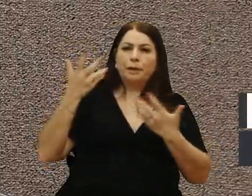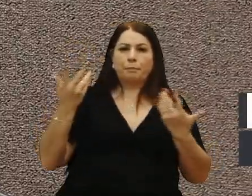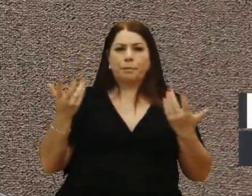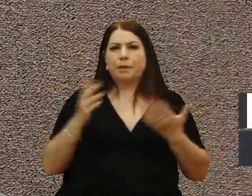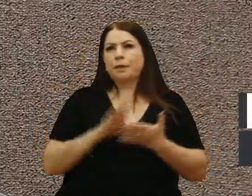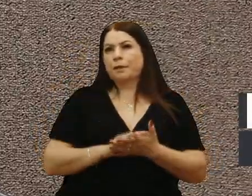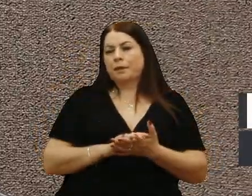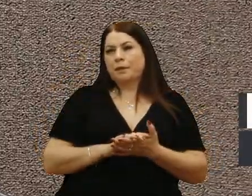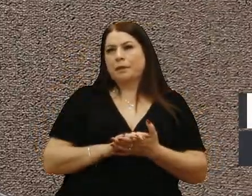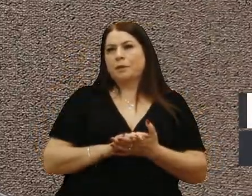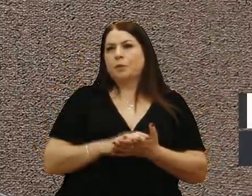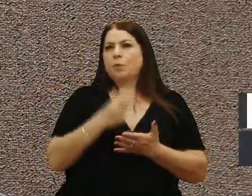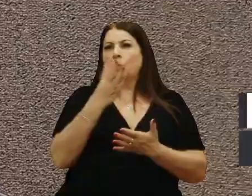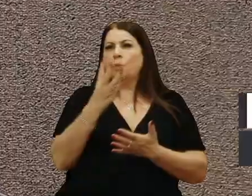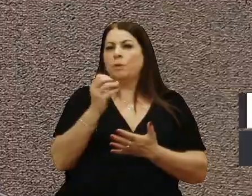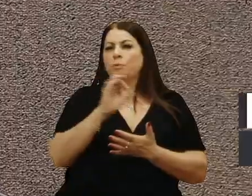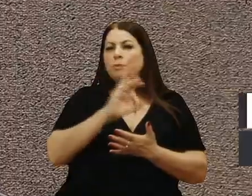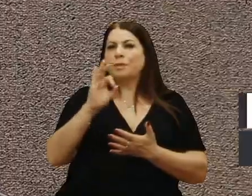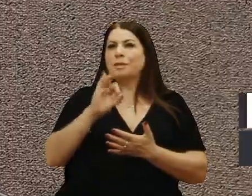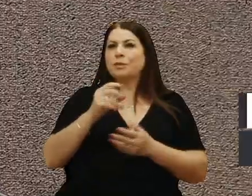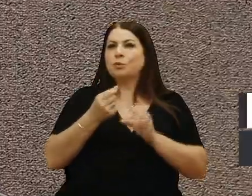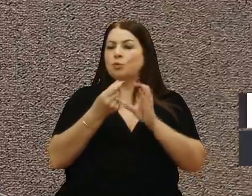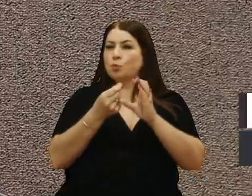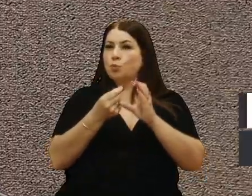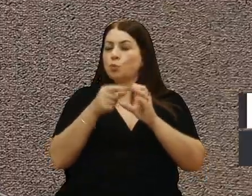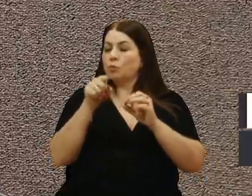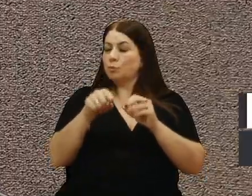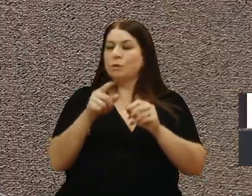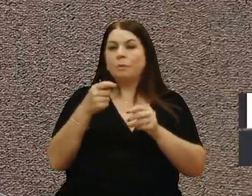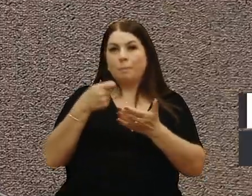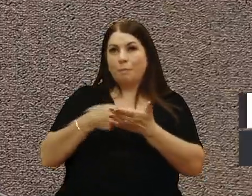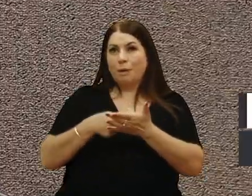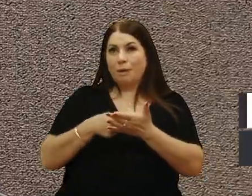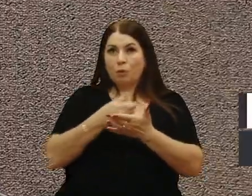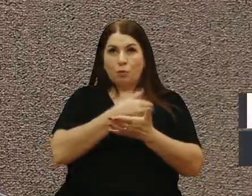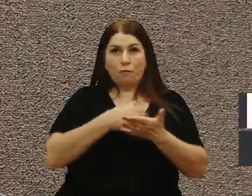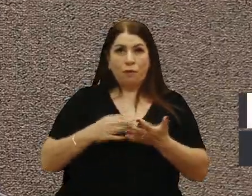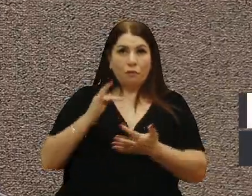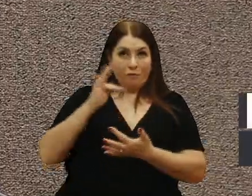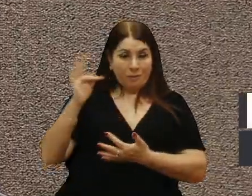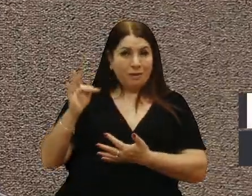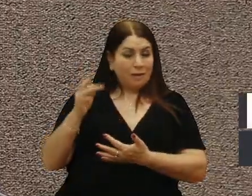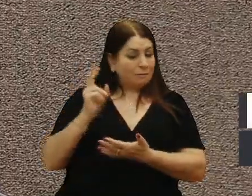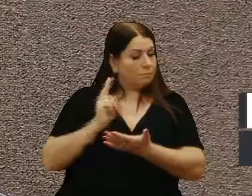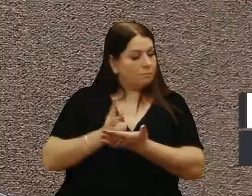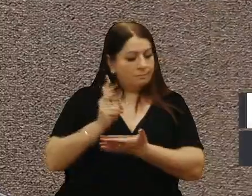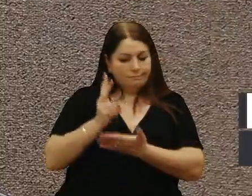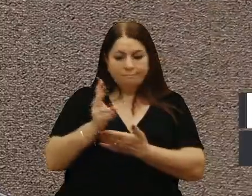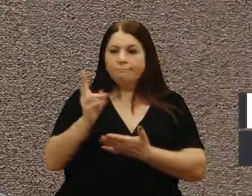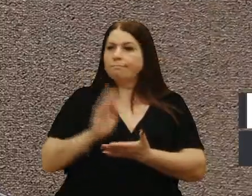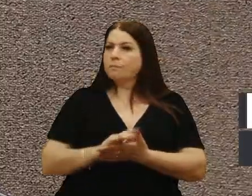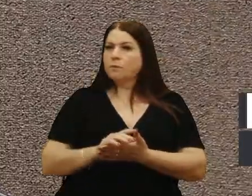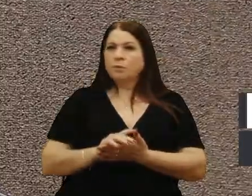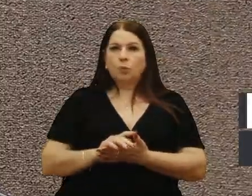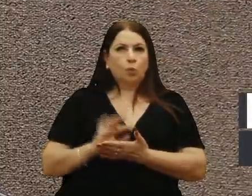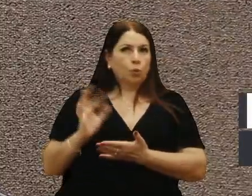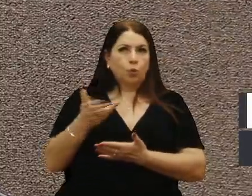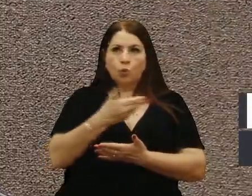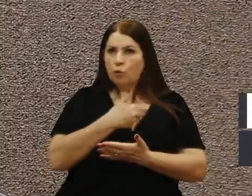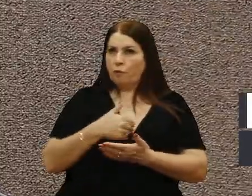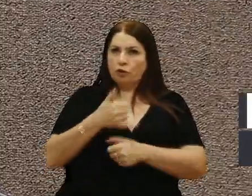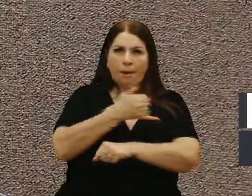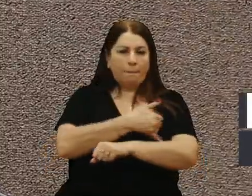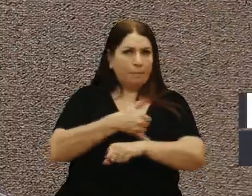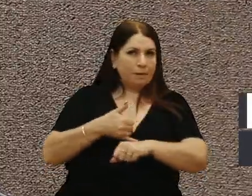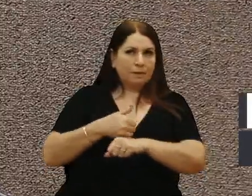né? 40% do custo do seguro sempre foi custeado pelo governo federal. Sempre. Todos os governos que